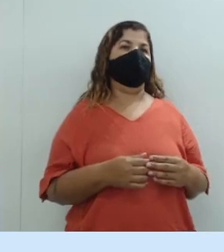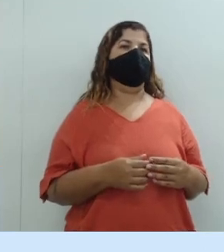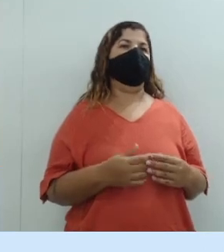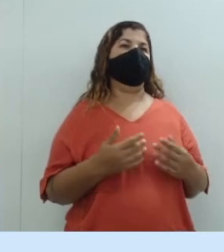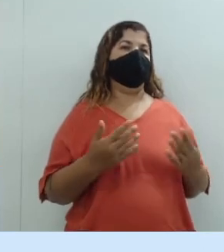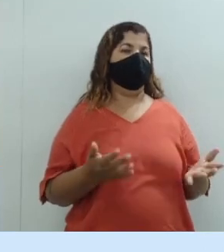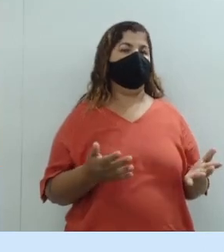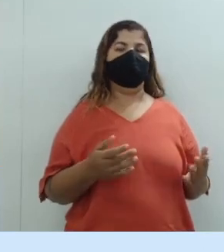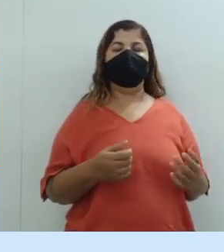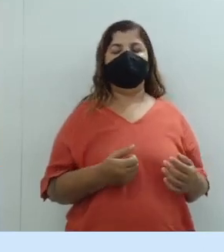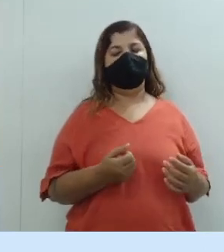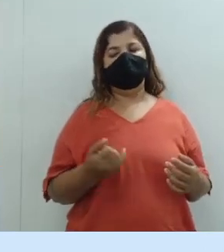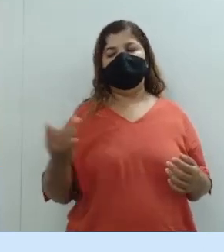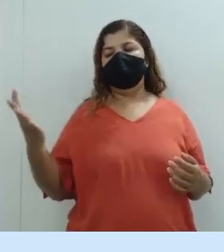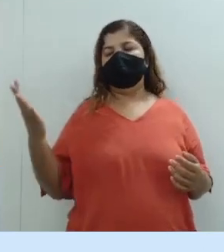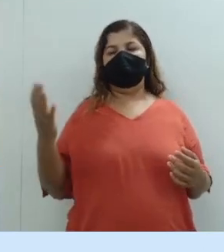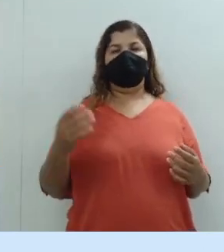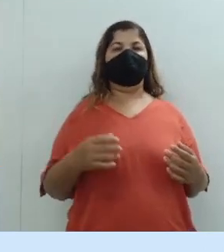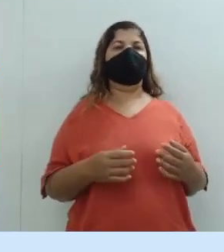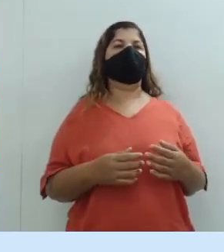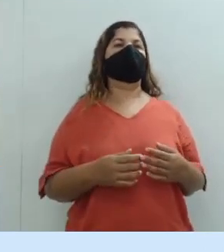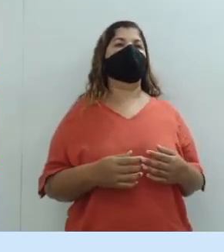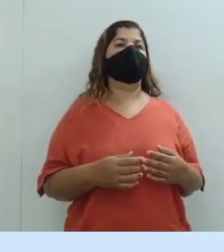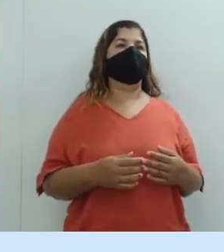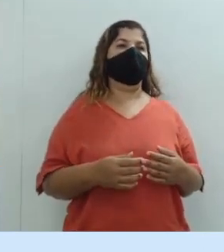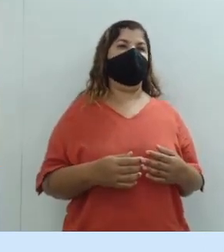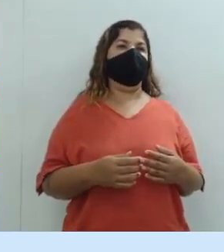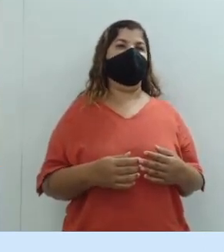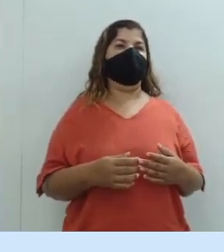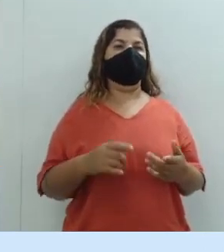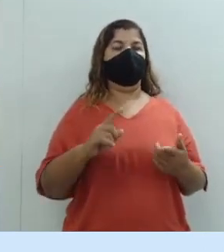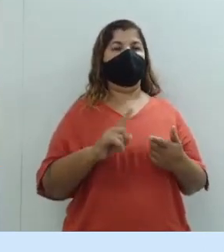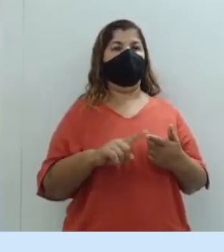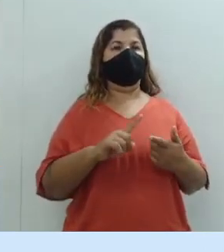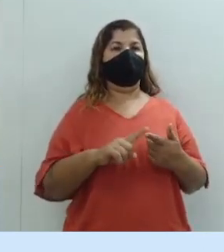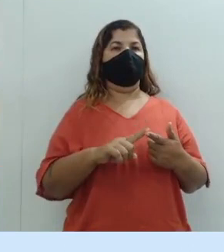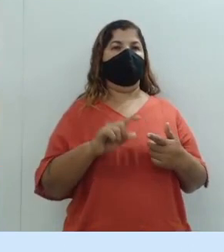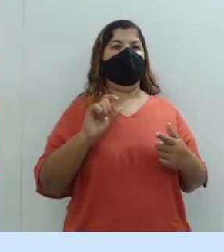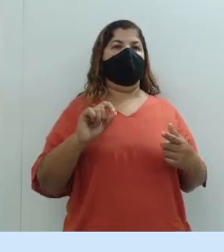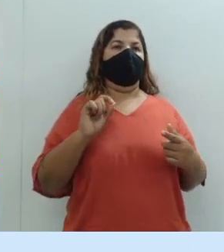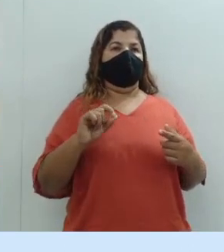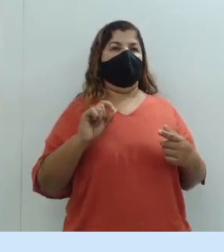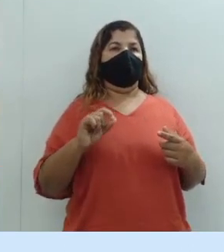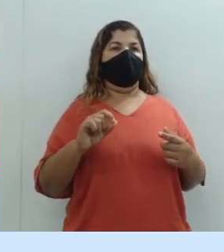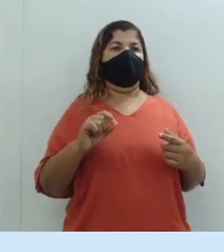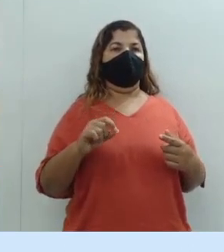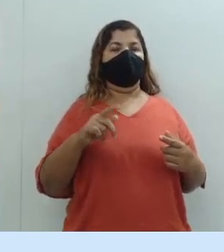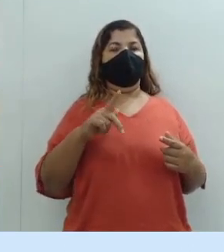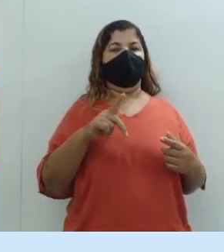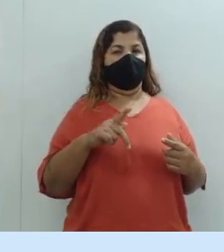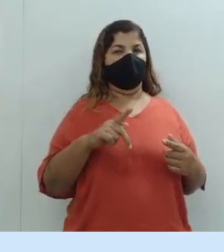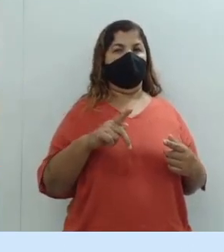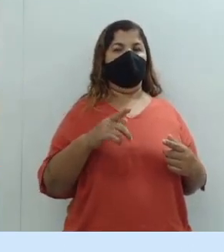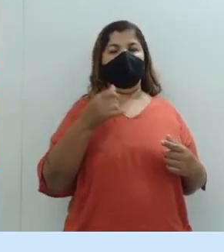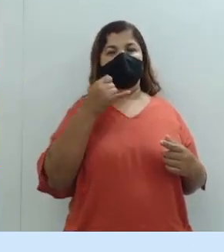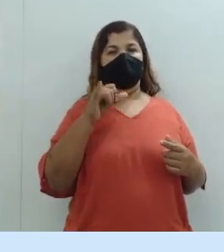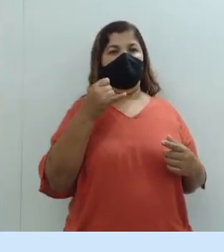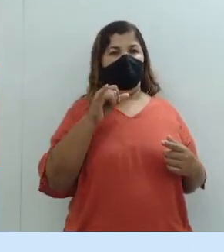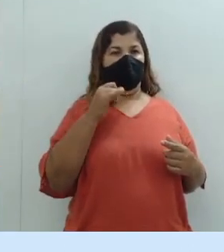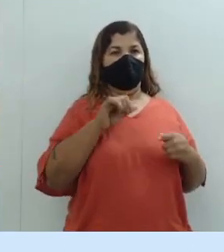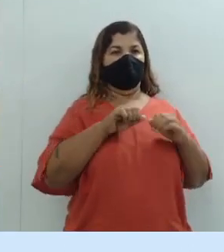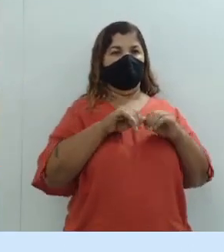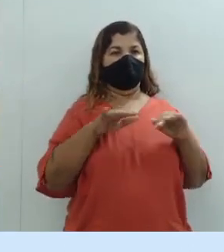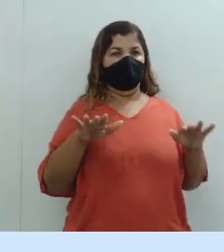para quantos resistores você tiver. E interessante a gente dizer também que as potências elétricas dissipadas são